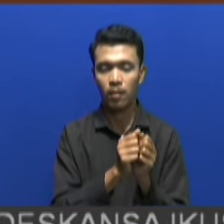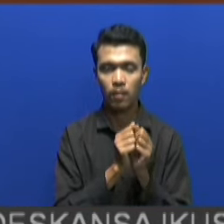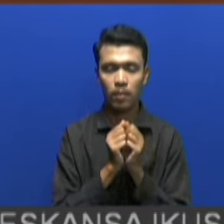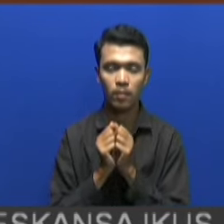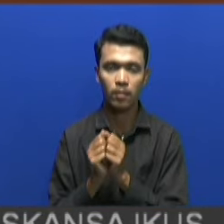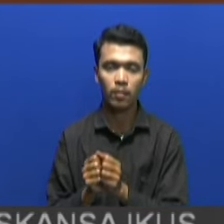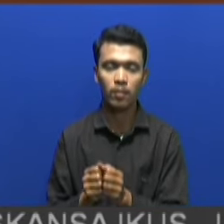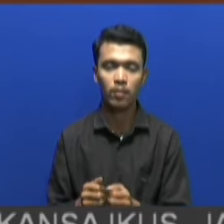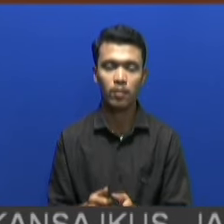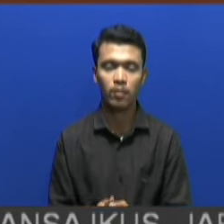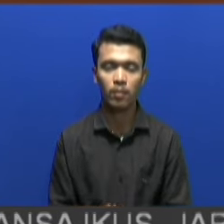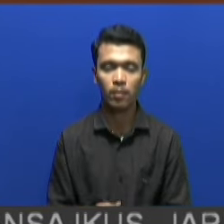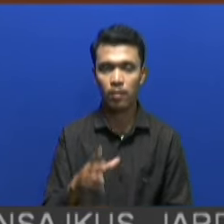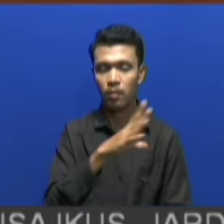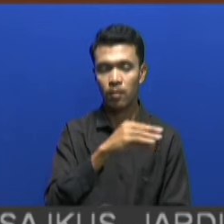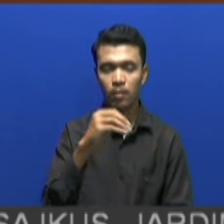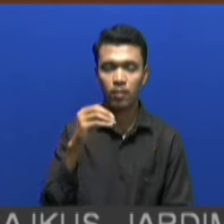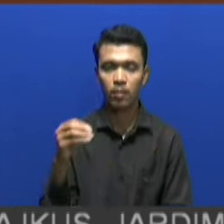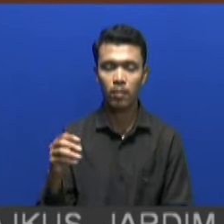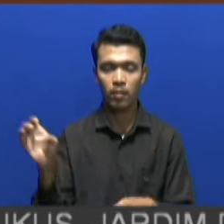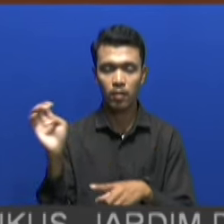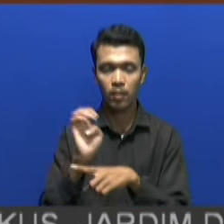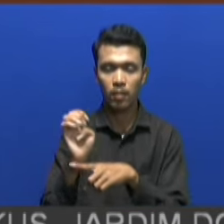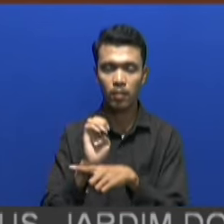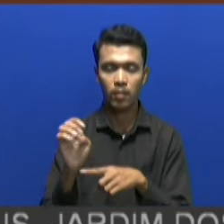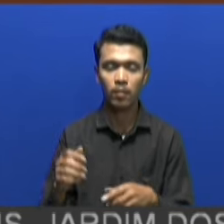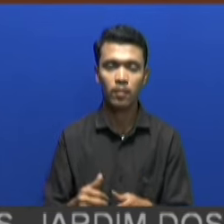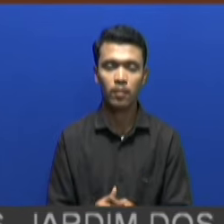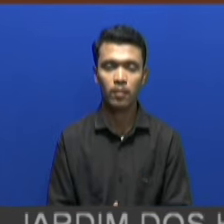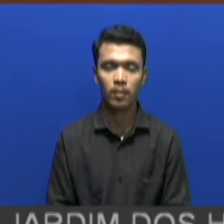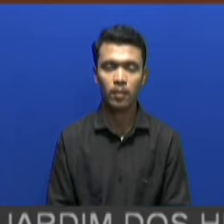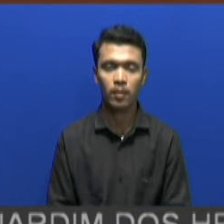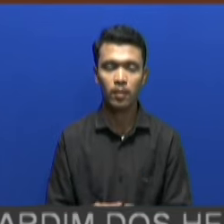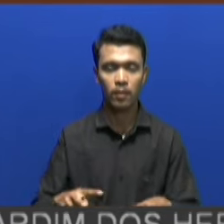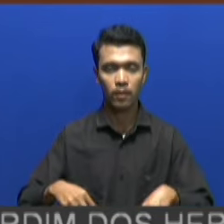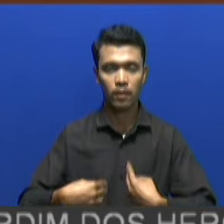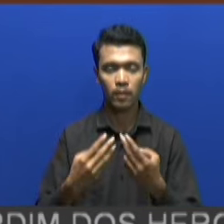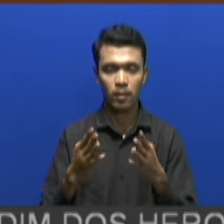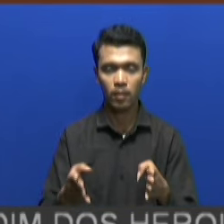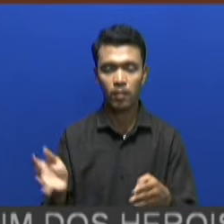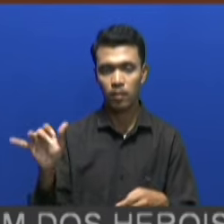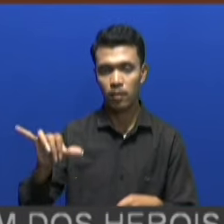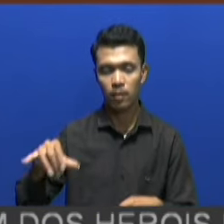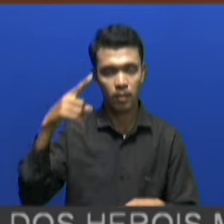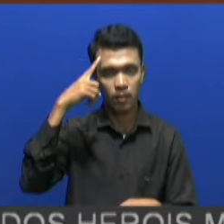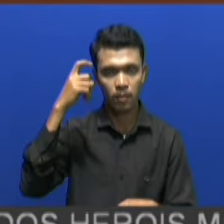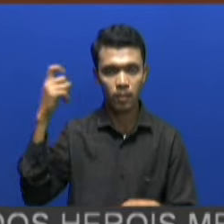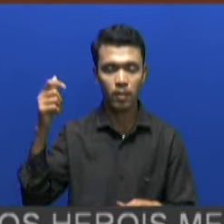unidade nacional no soberania economia. Mehinemos combatentes ira mehi relatuir lei ne